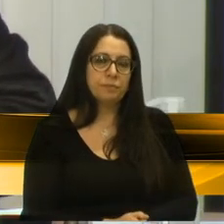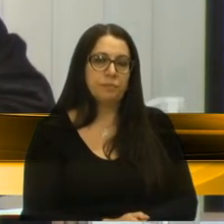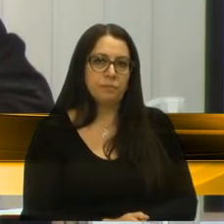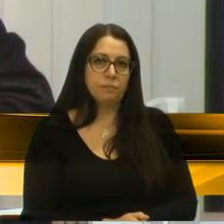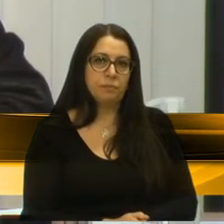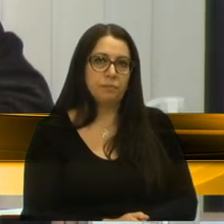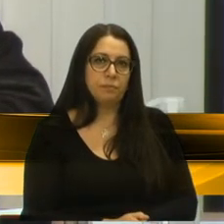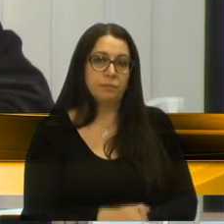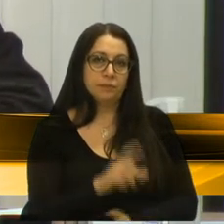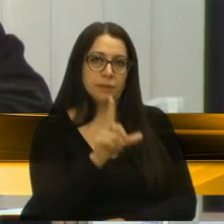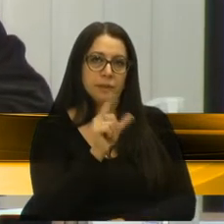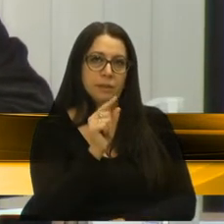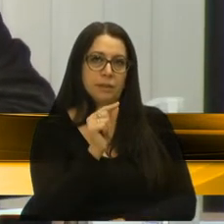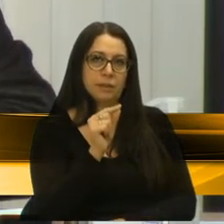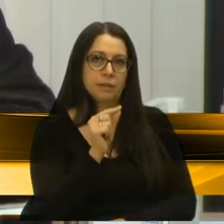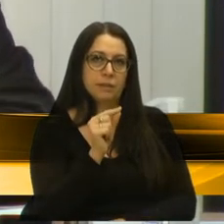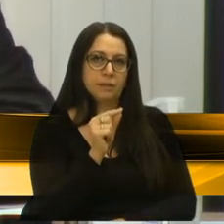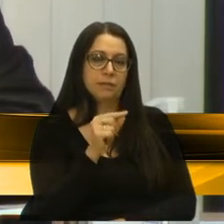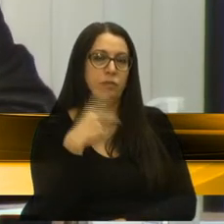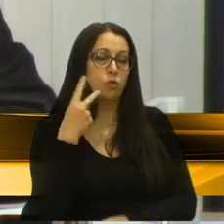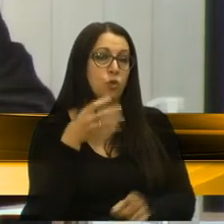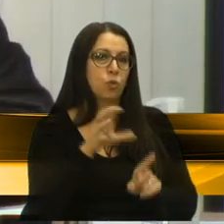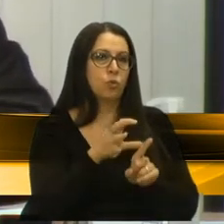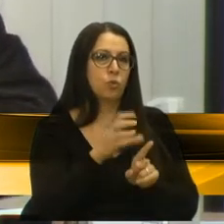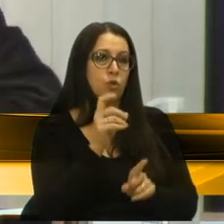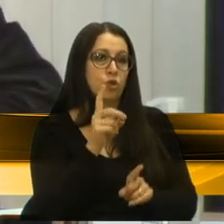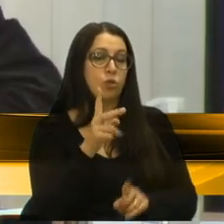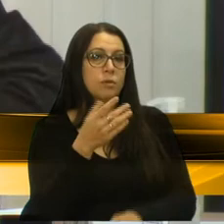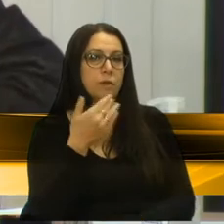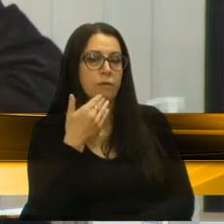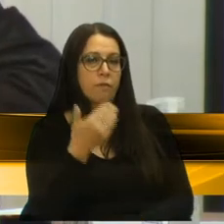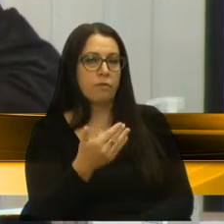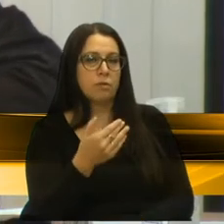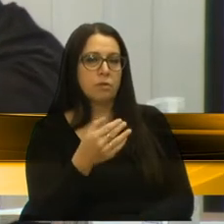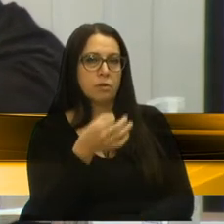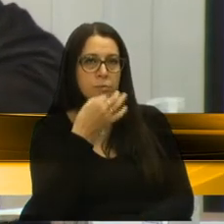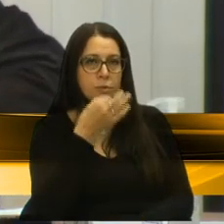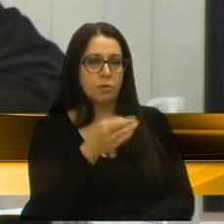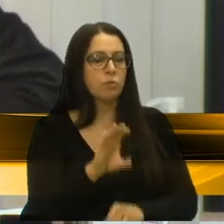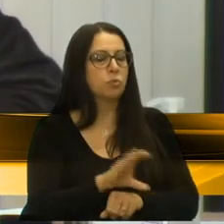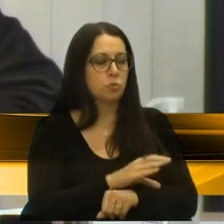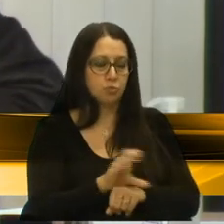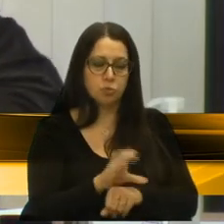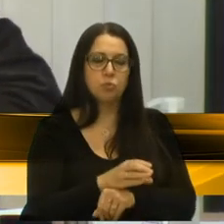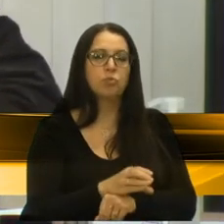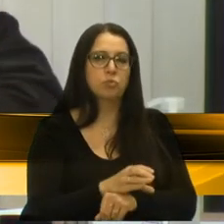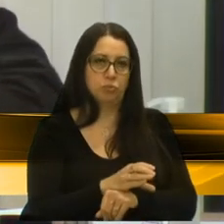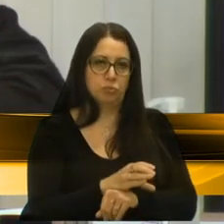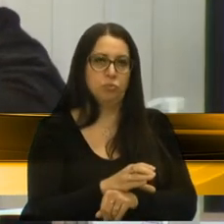foram 10 vereadores contrários ao parecer e 12 a favor do parecer de inconstitucionalidade.